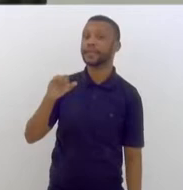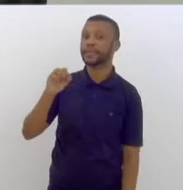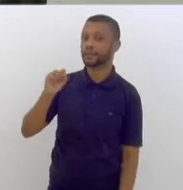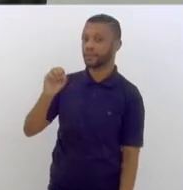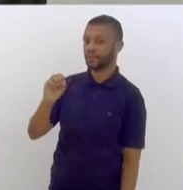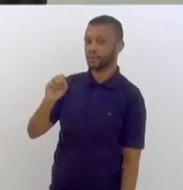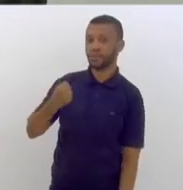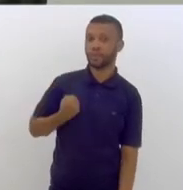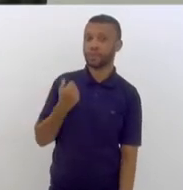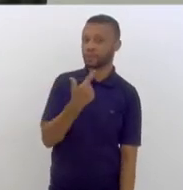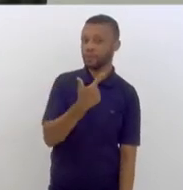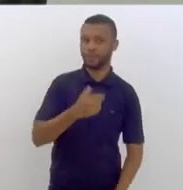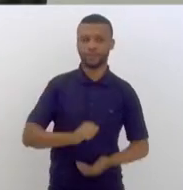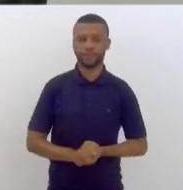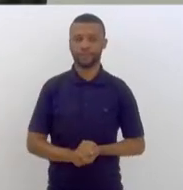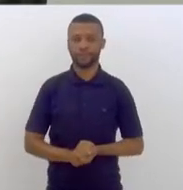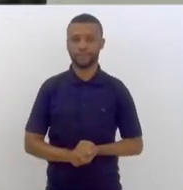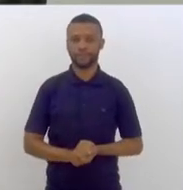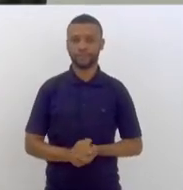até